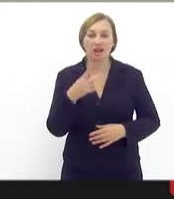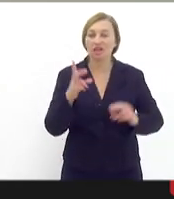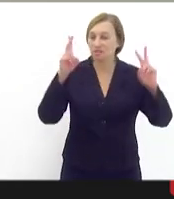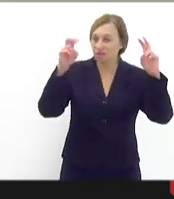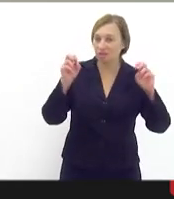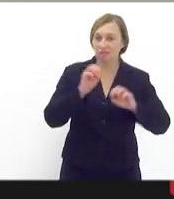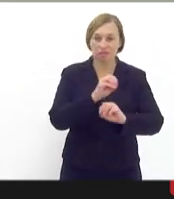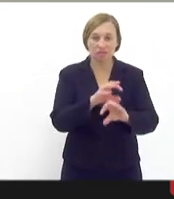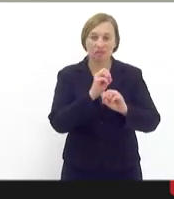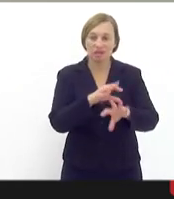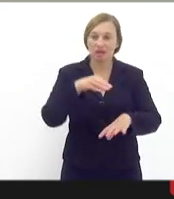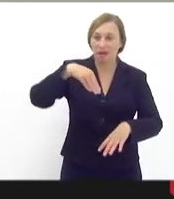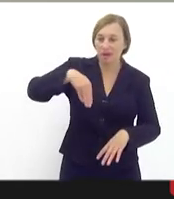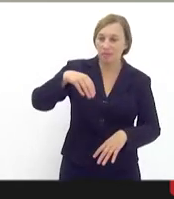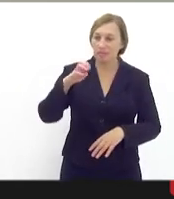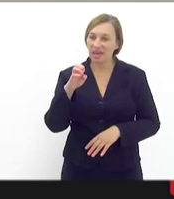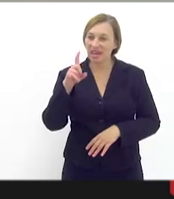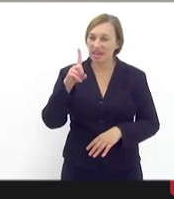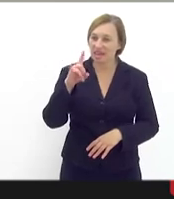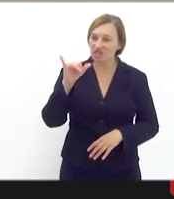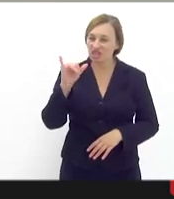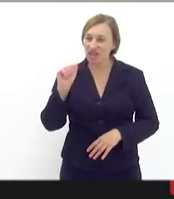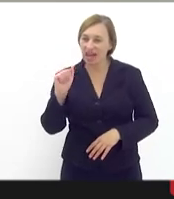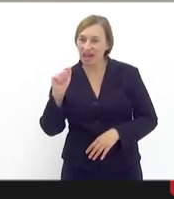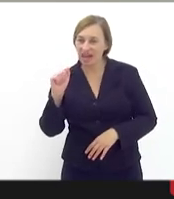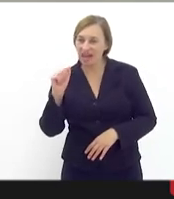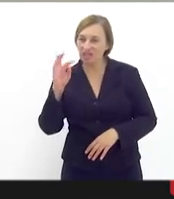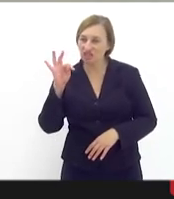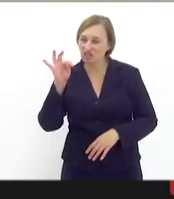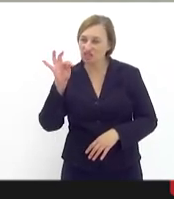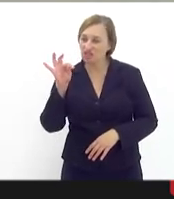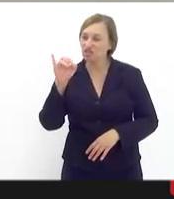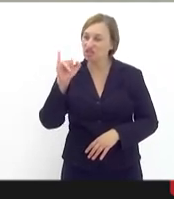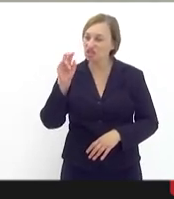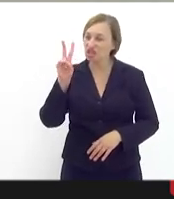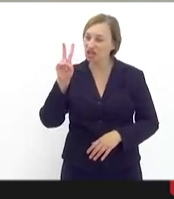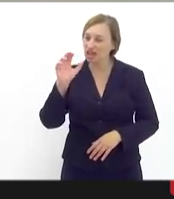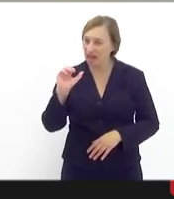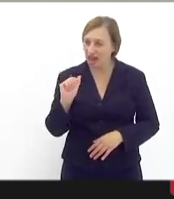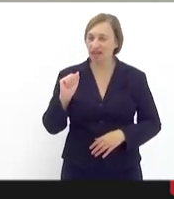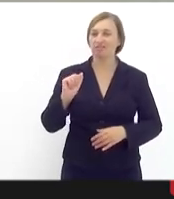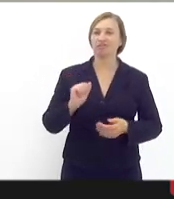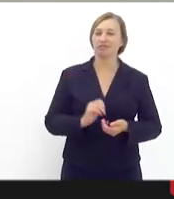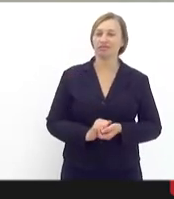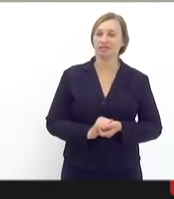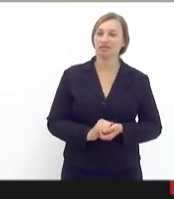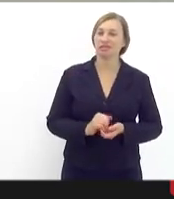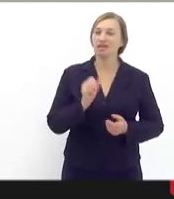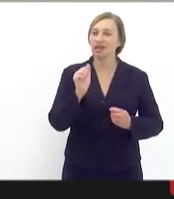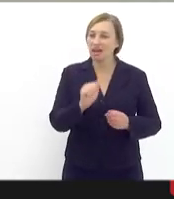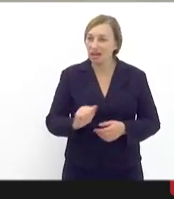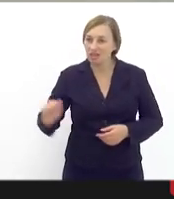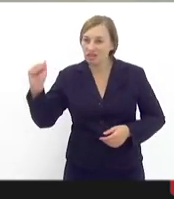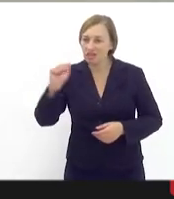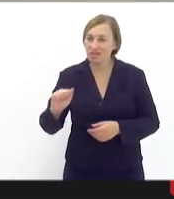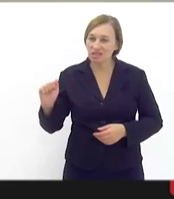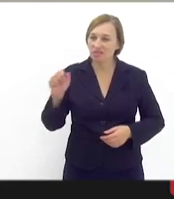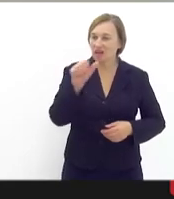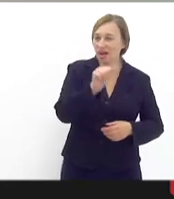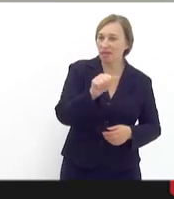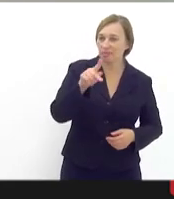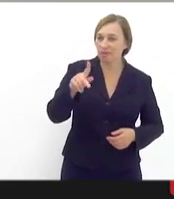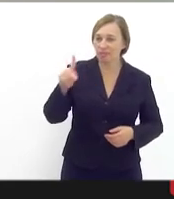da educação midiática. Eu me lembro, estou vendo aqui o professor Ismar Soares, que é presidente da associação na ABP Educom,